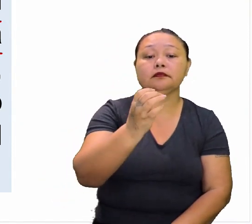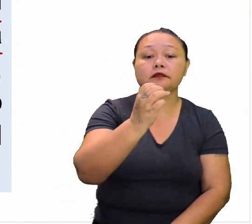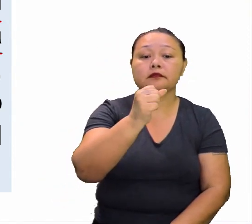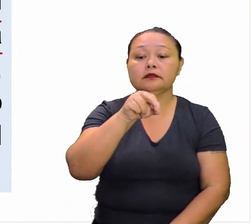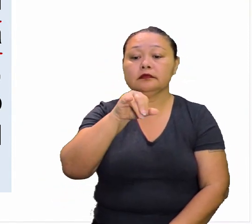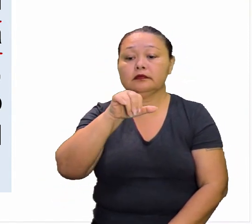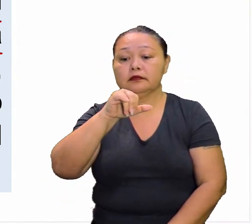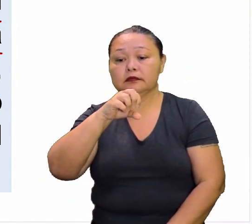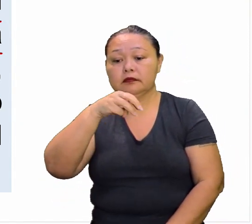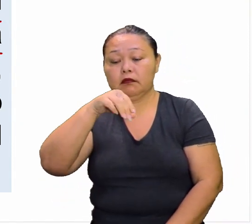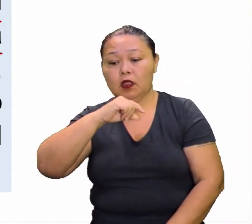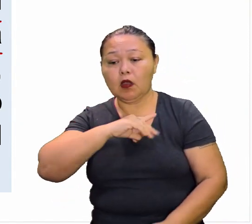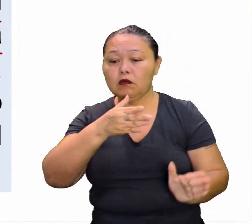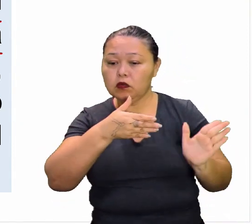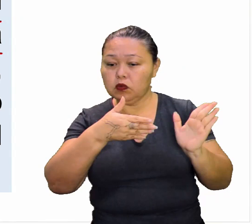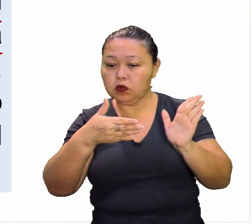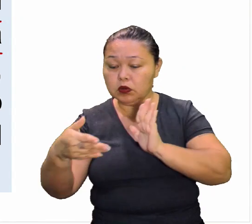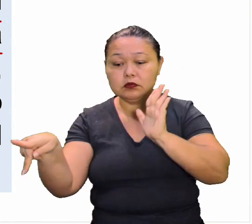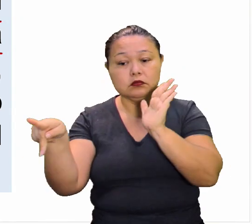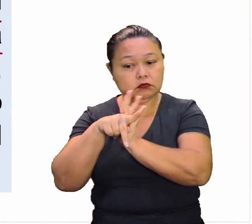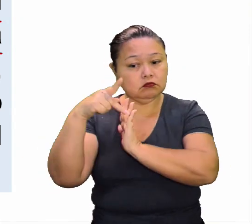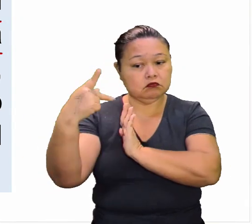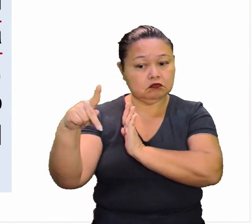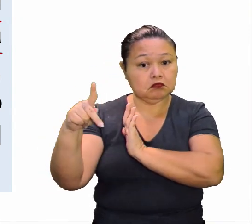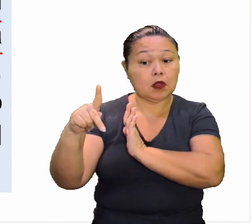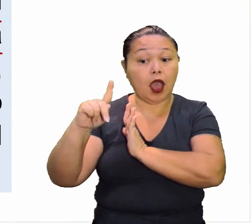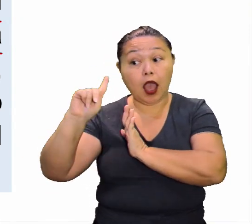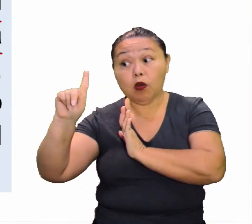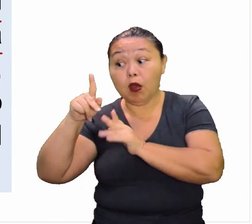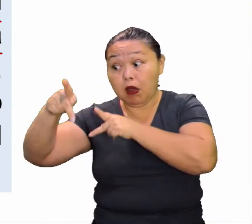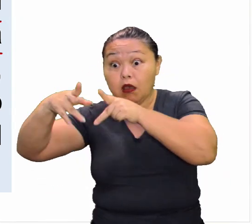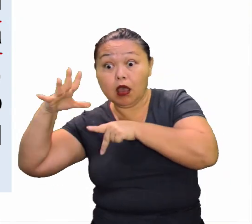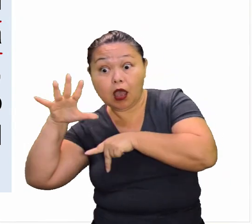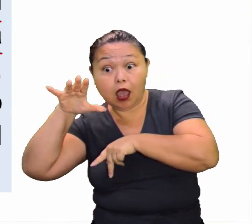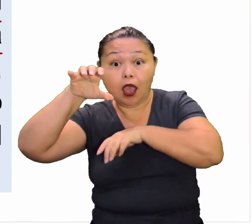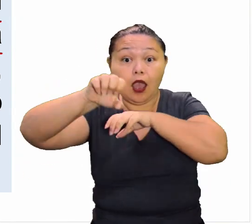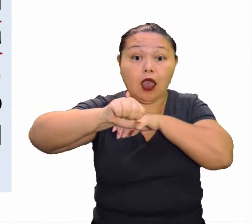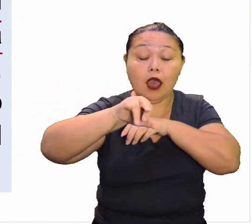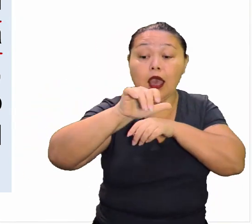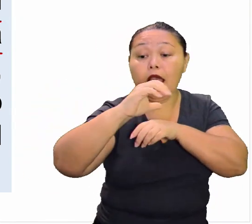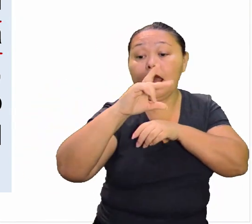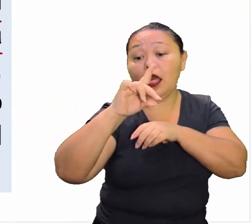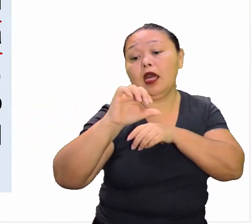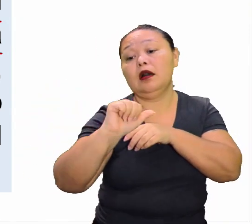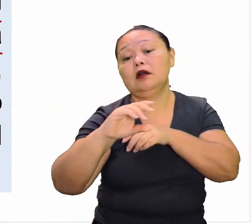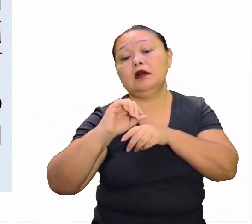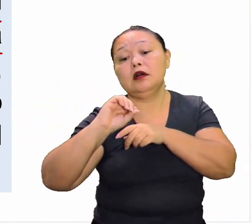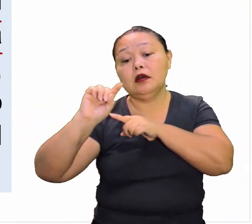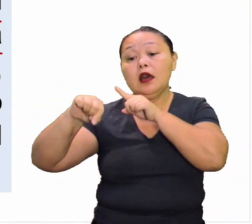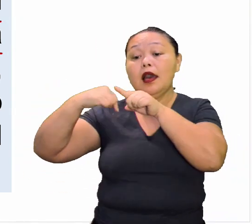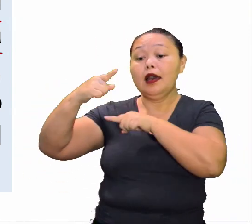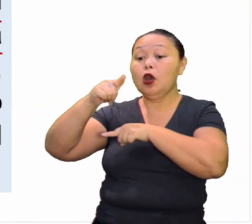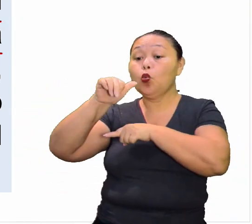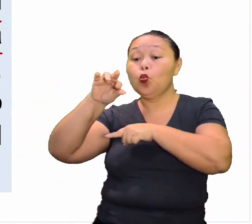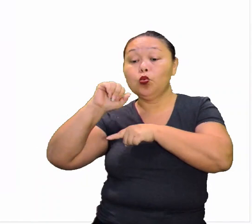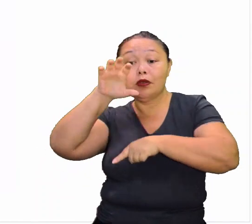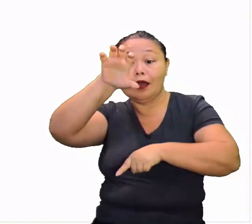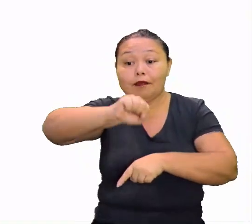grande atuação durante o período deles, eles serão dominados pelos acádios. E os acádios serão dominados pelos